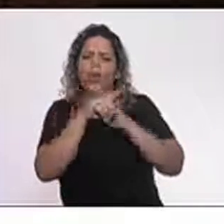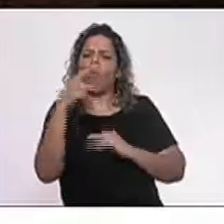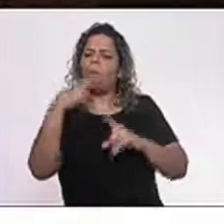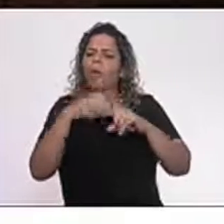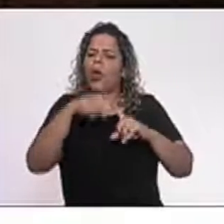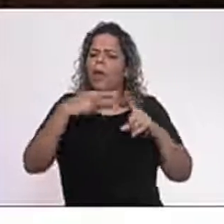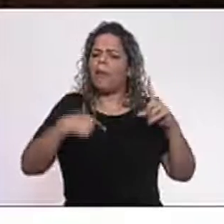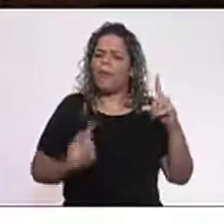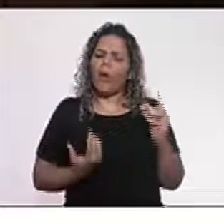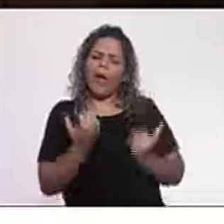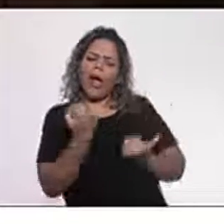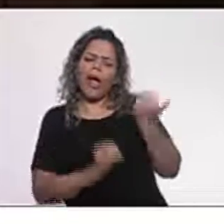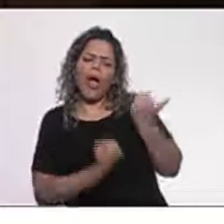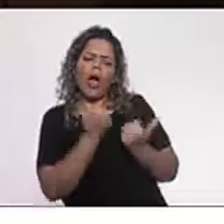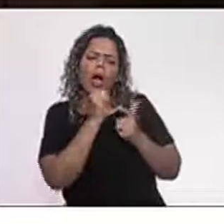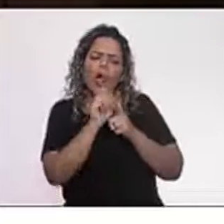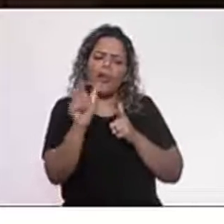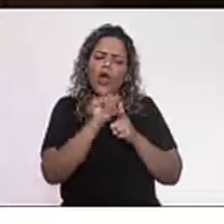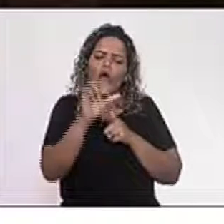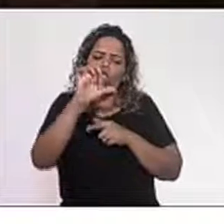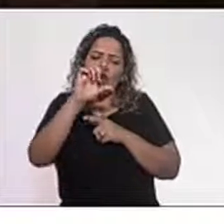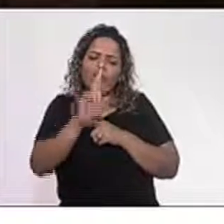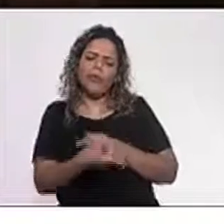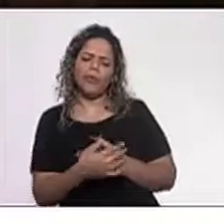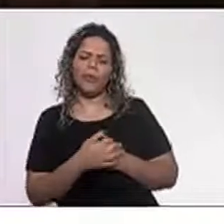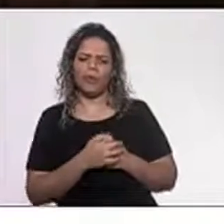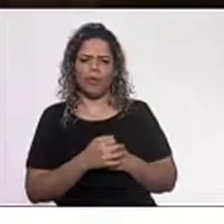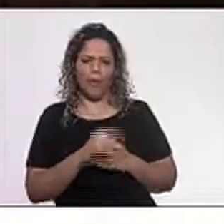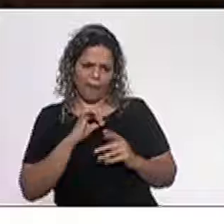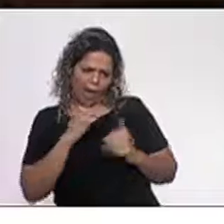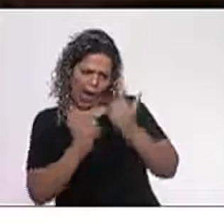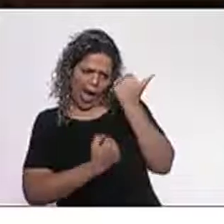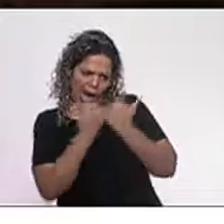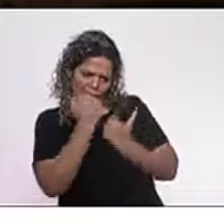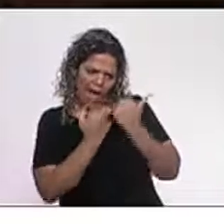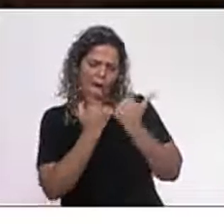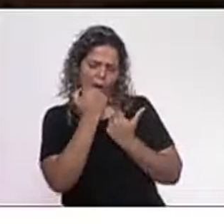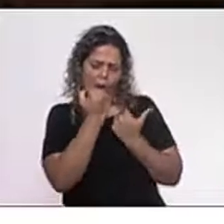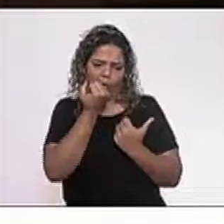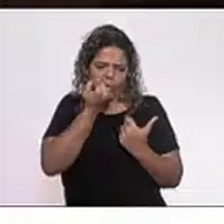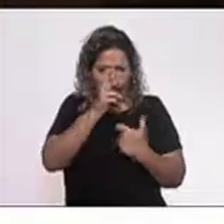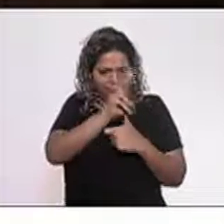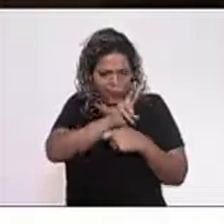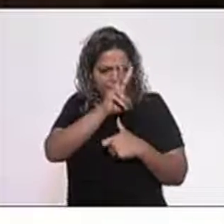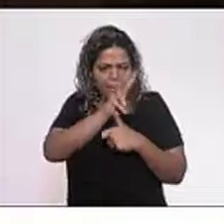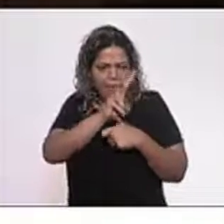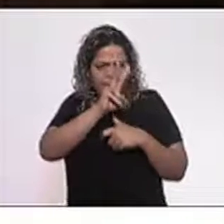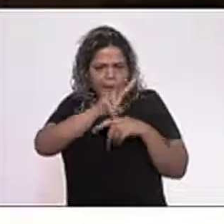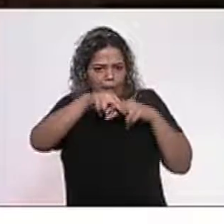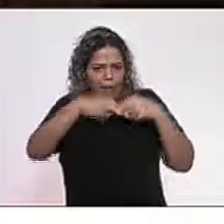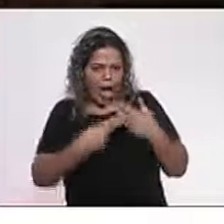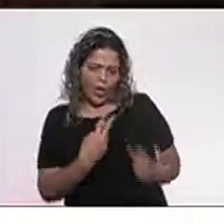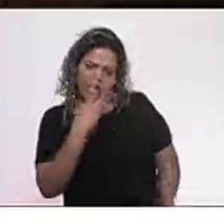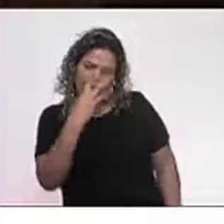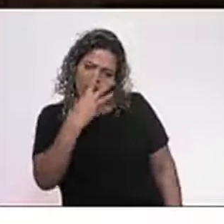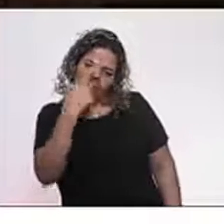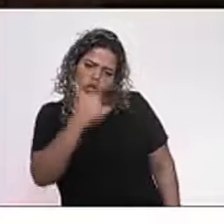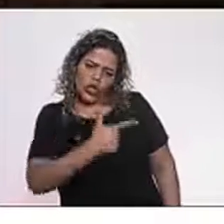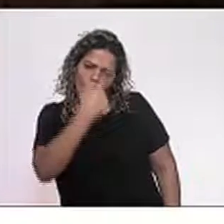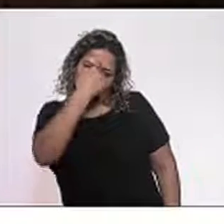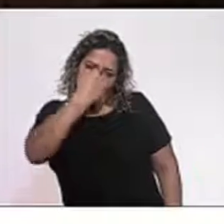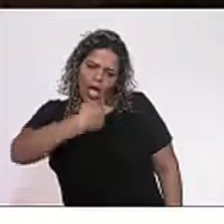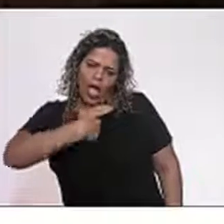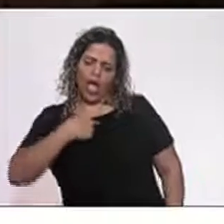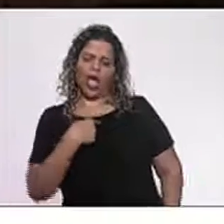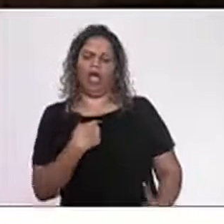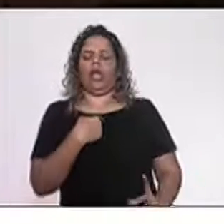locação de um carro que custa 9 mil reais, um carro blindado, devido a 32 ameaças de morte que